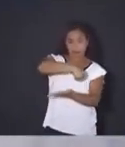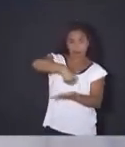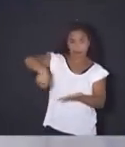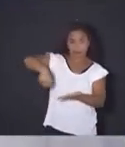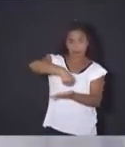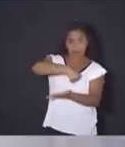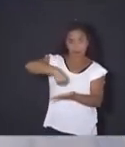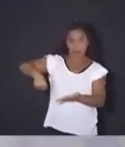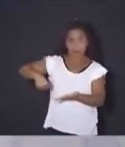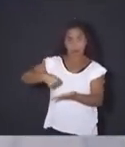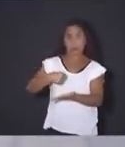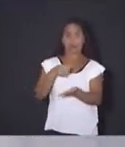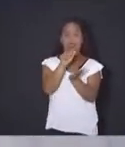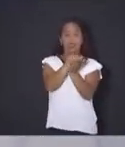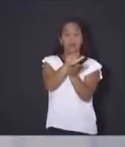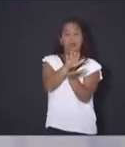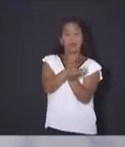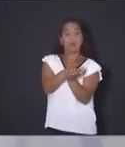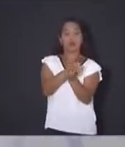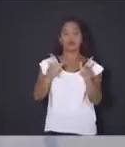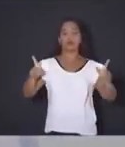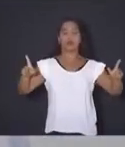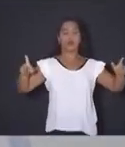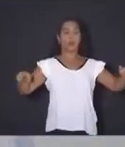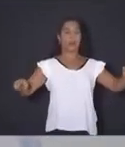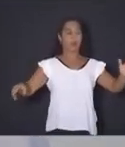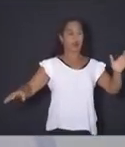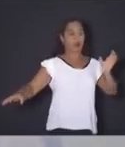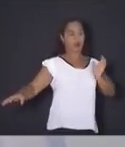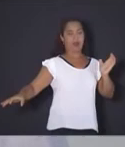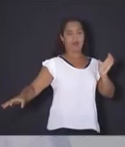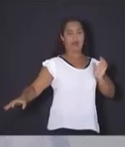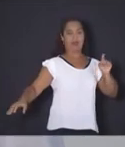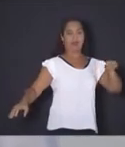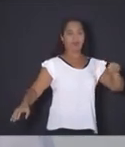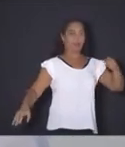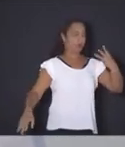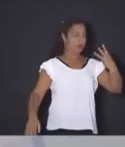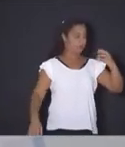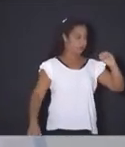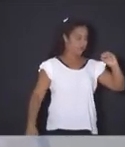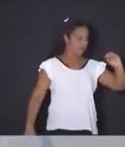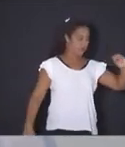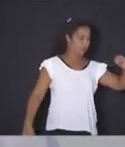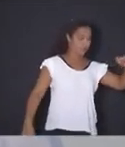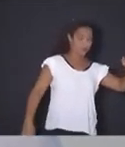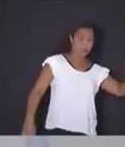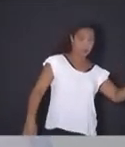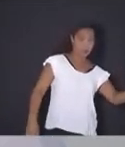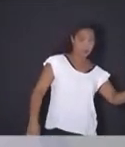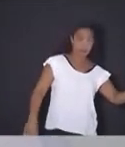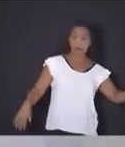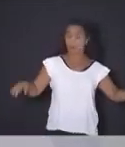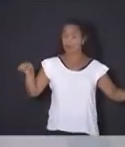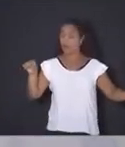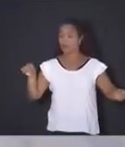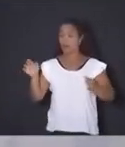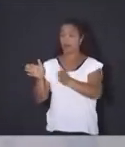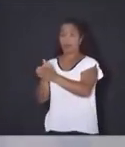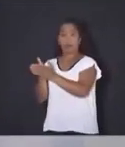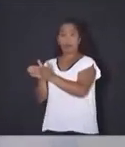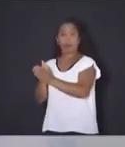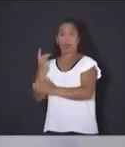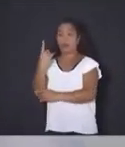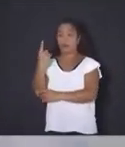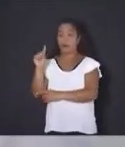rico que ganha 300 mil reais por dia por mês paga enquanto que o rico que nem a 300